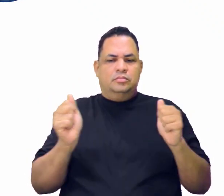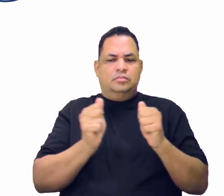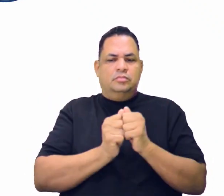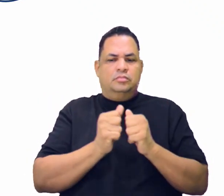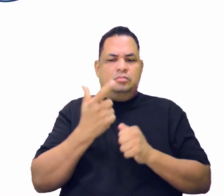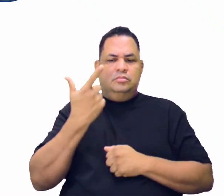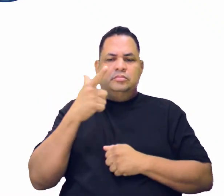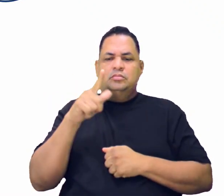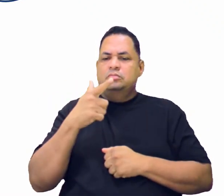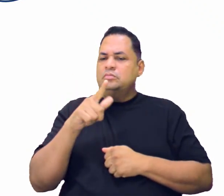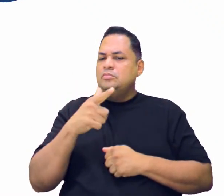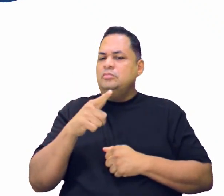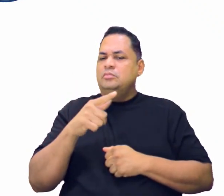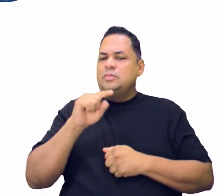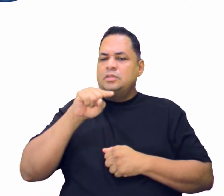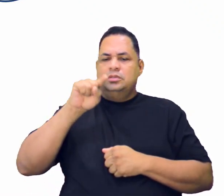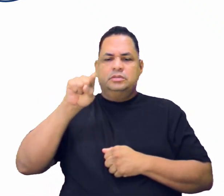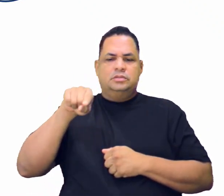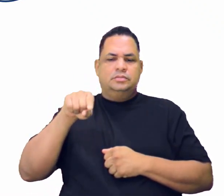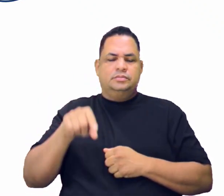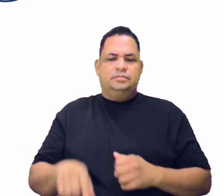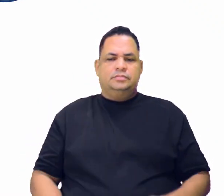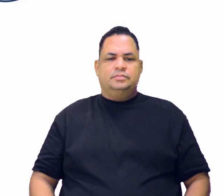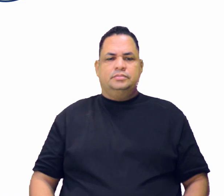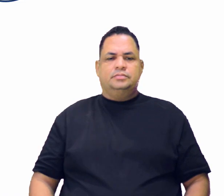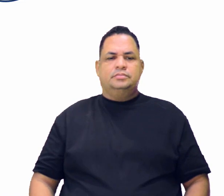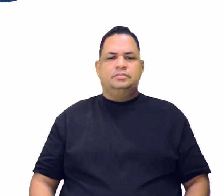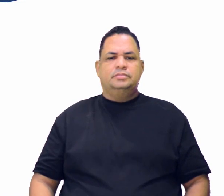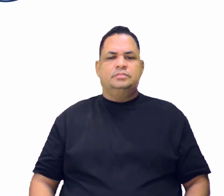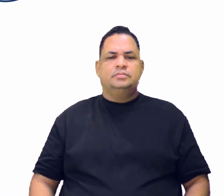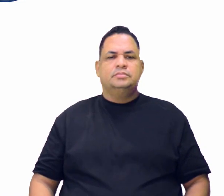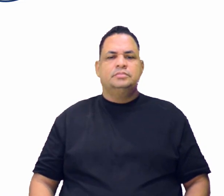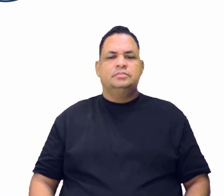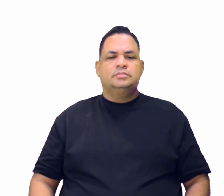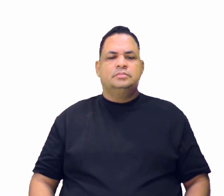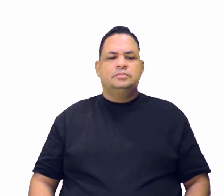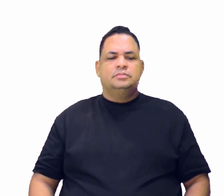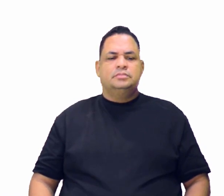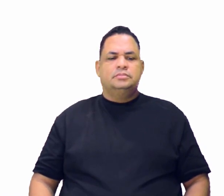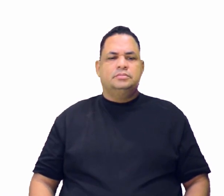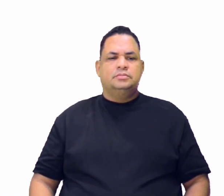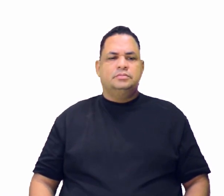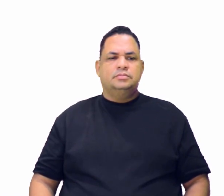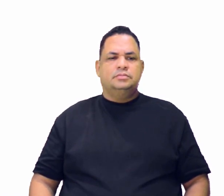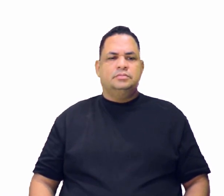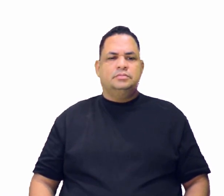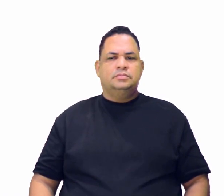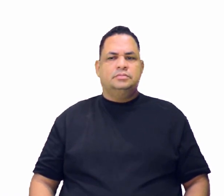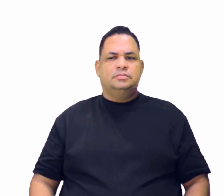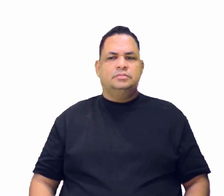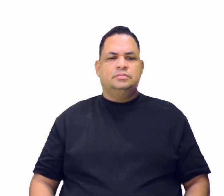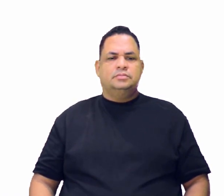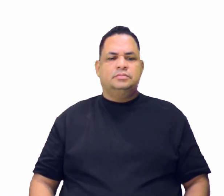junto, sem acento. Mas olha só que bonitinho aqui para vocês, ó.